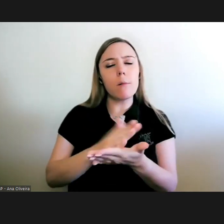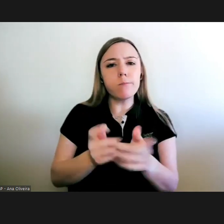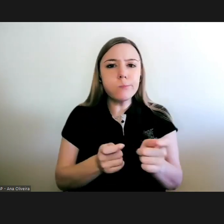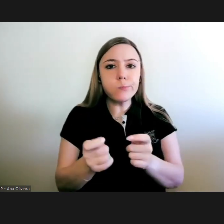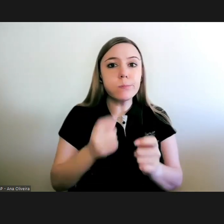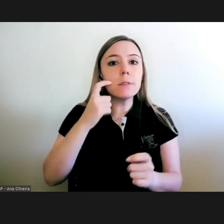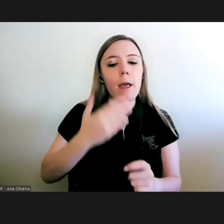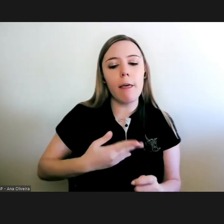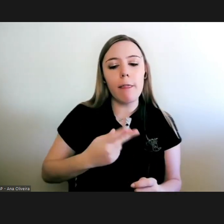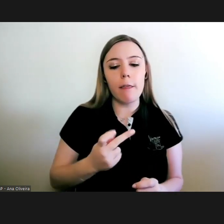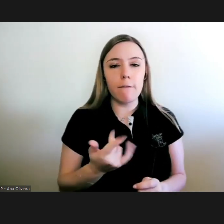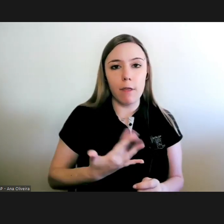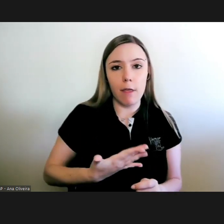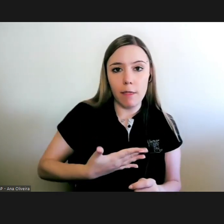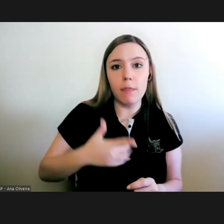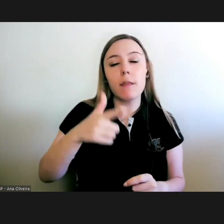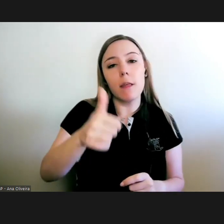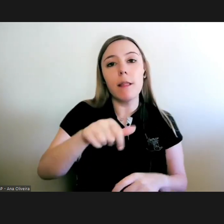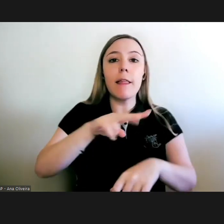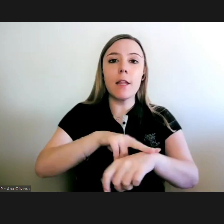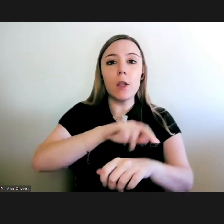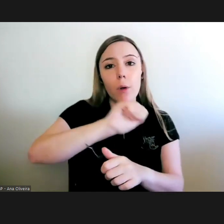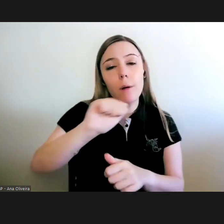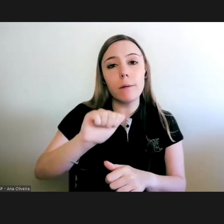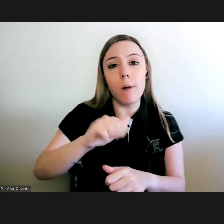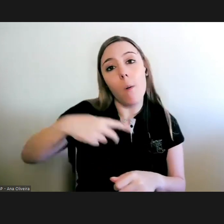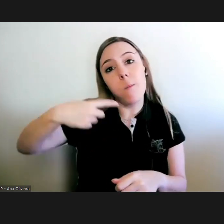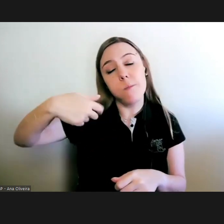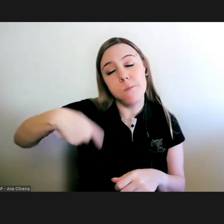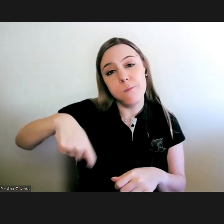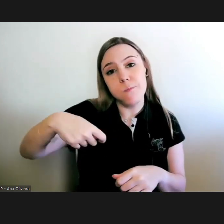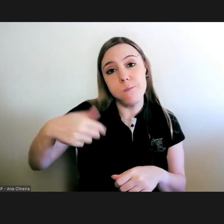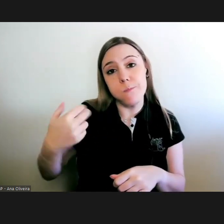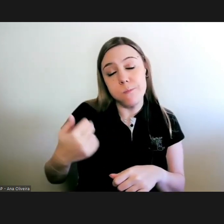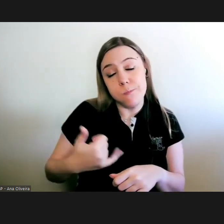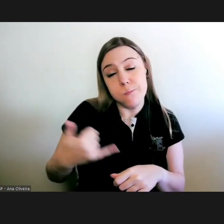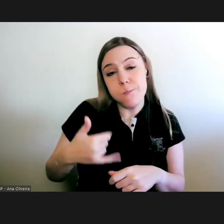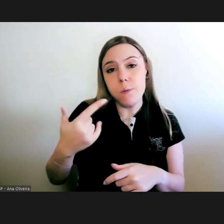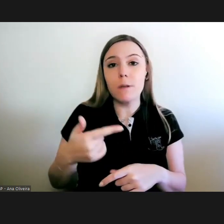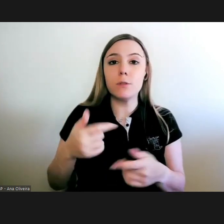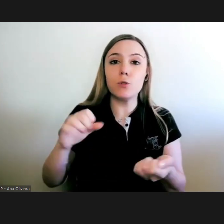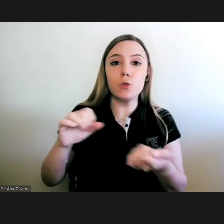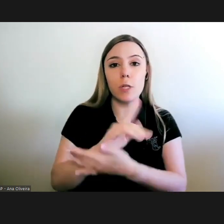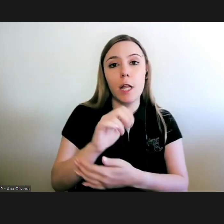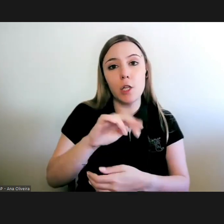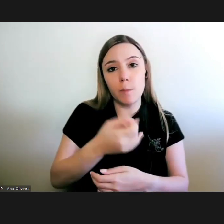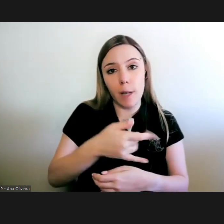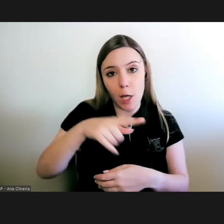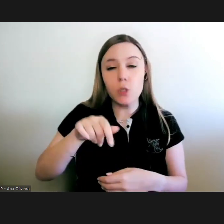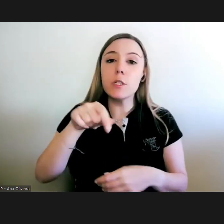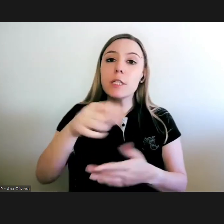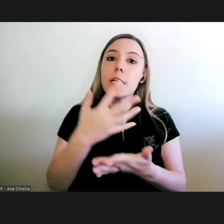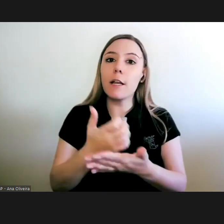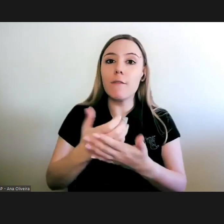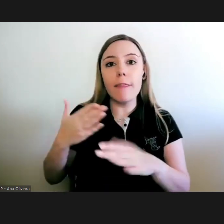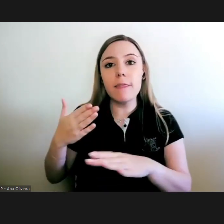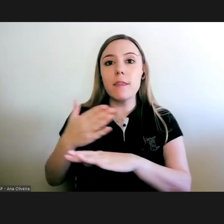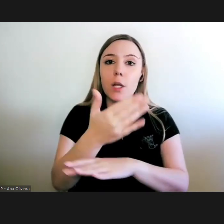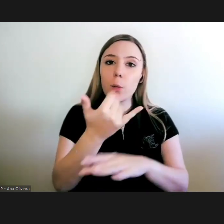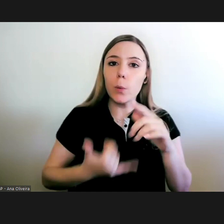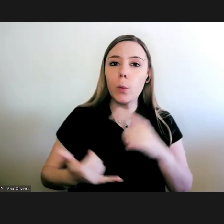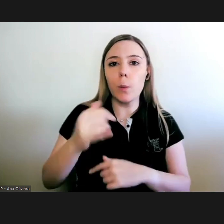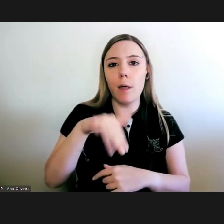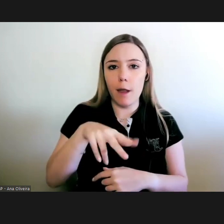Diniz, subdiretor do Jornal Expresso. Informamos que a sessão será gravada e transmitida em direto através do canal do YouTube do